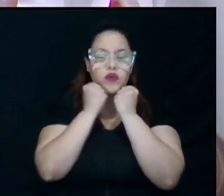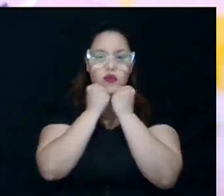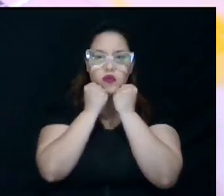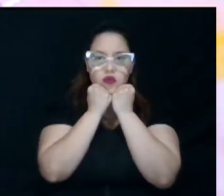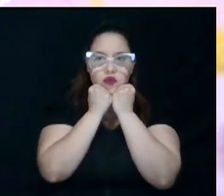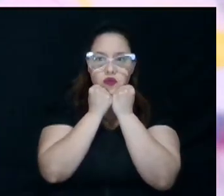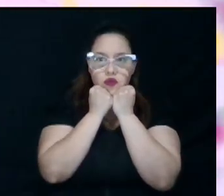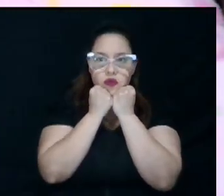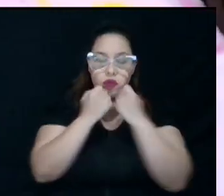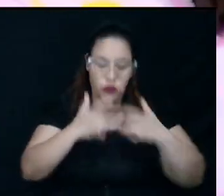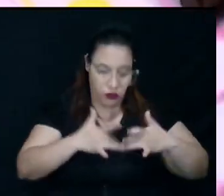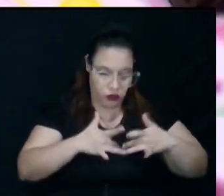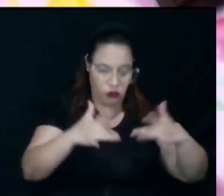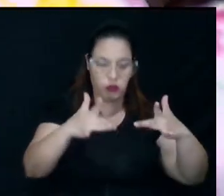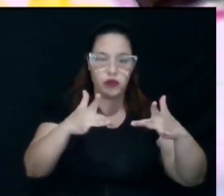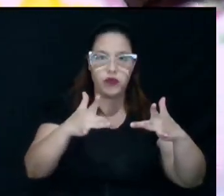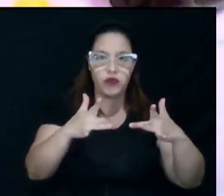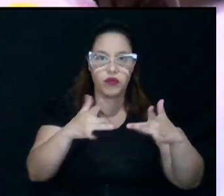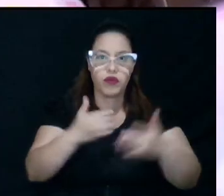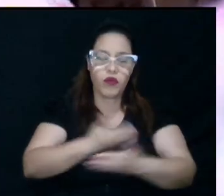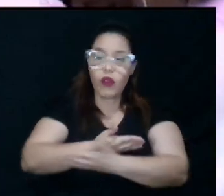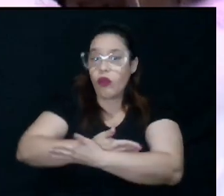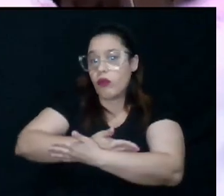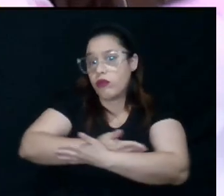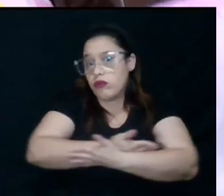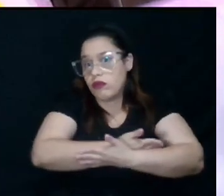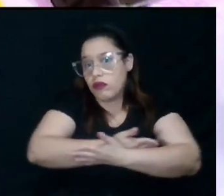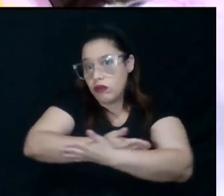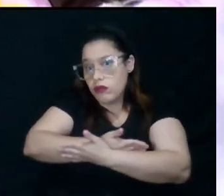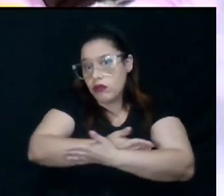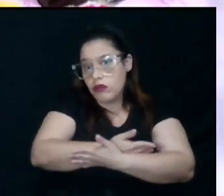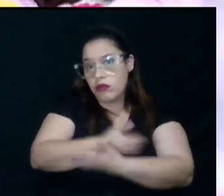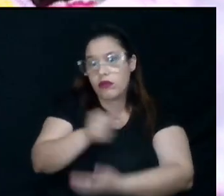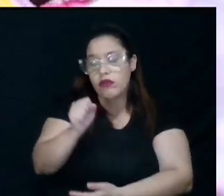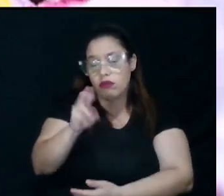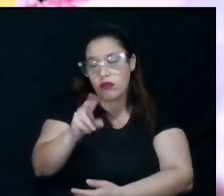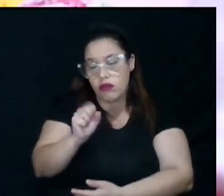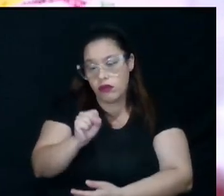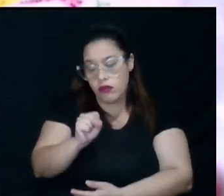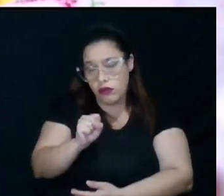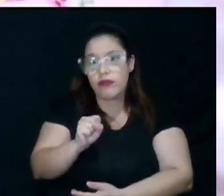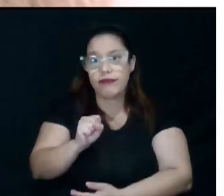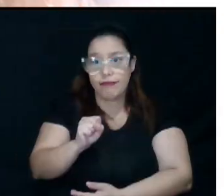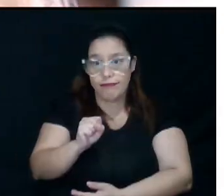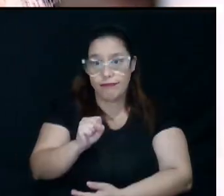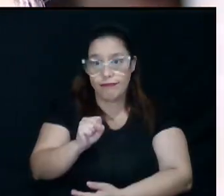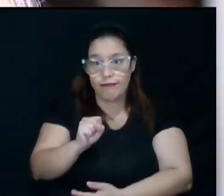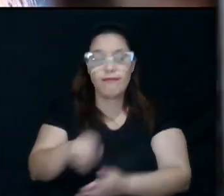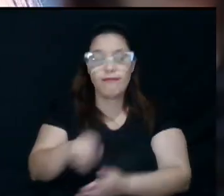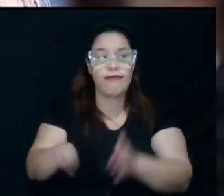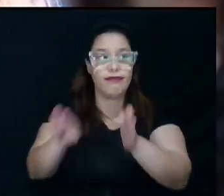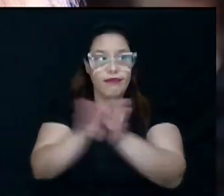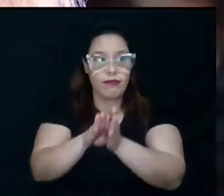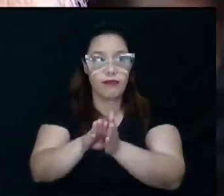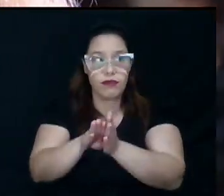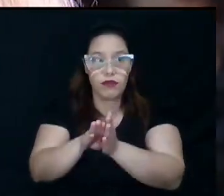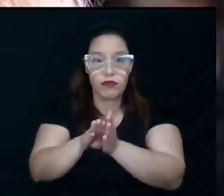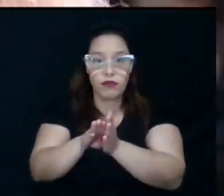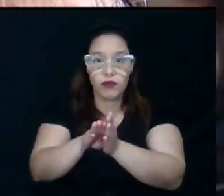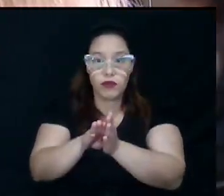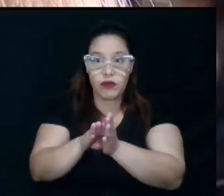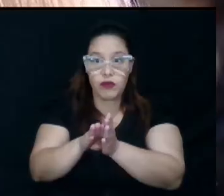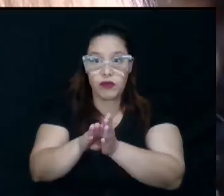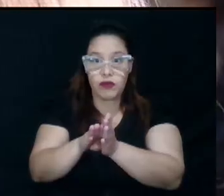cobertores para os bebês atendidos pelo SUS, o Sistema Único de Saúde, dentro da unidade. Segundo a gerente de